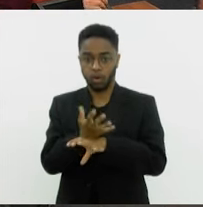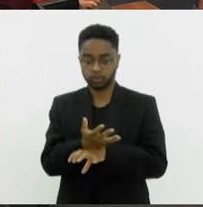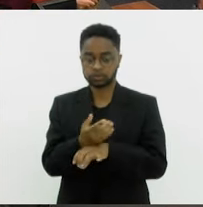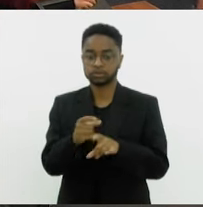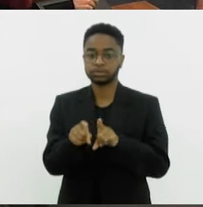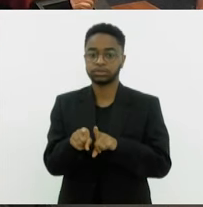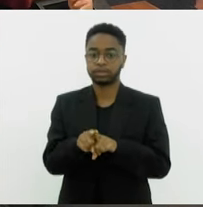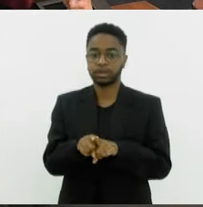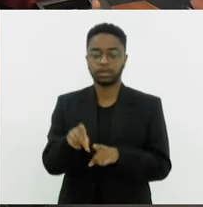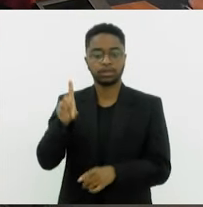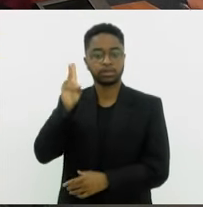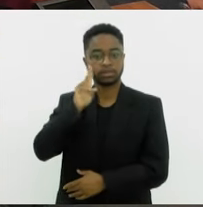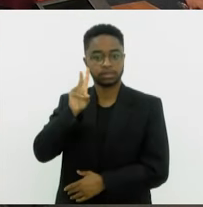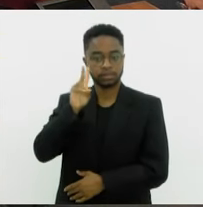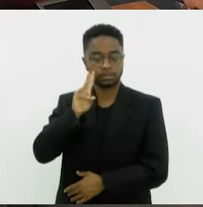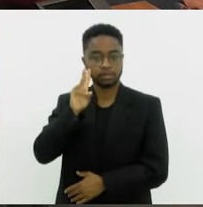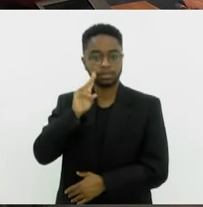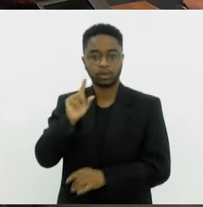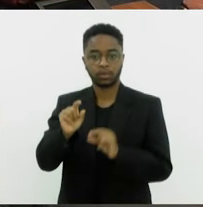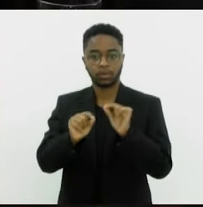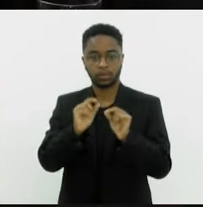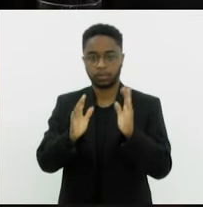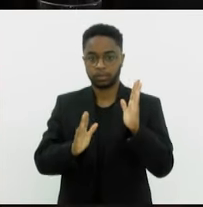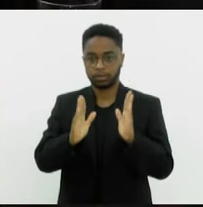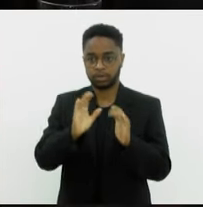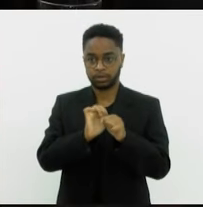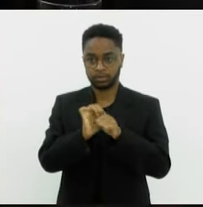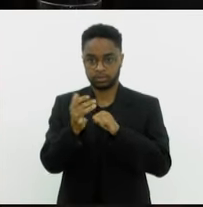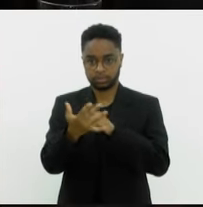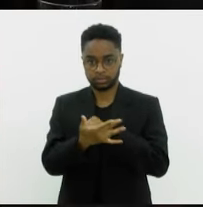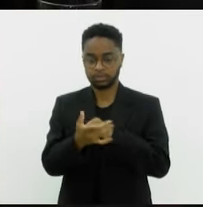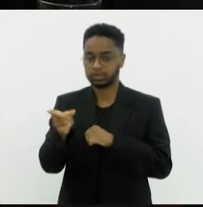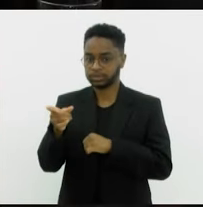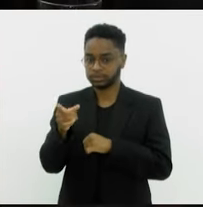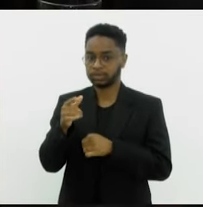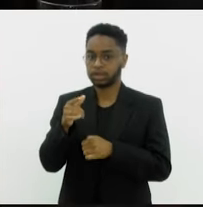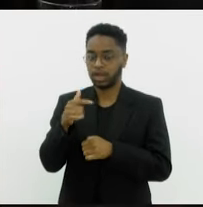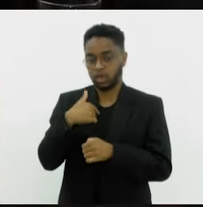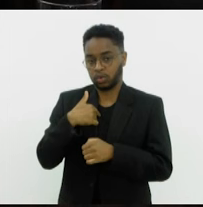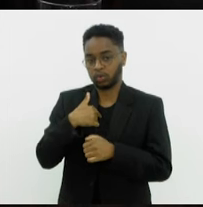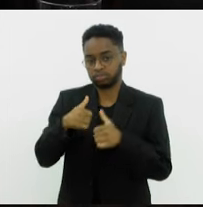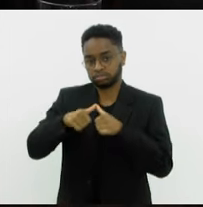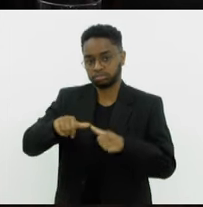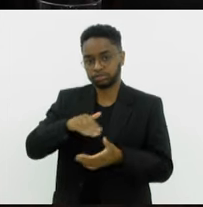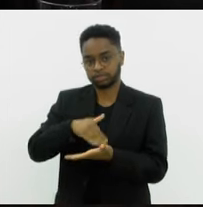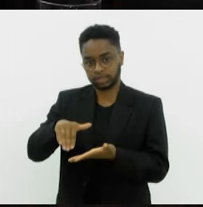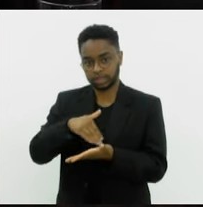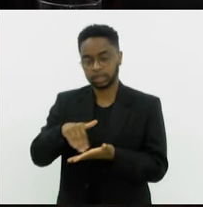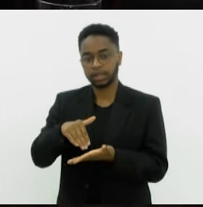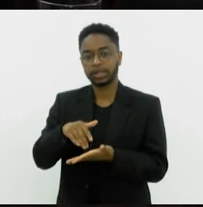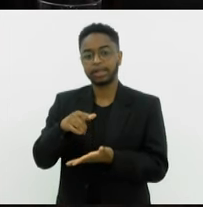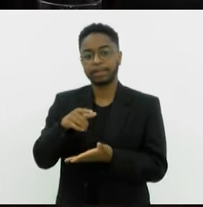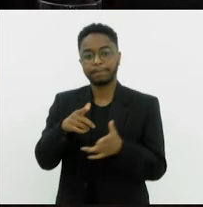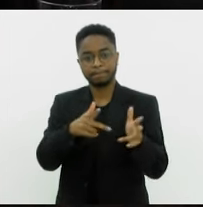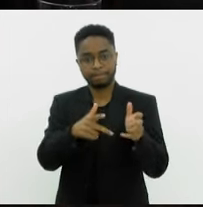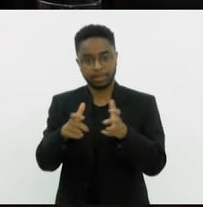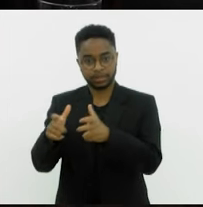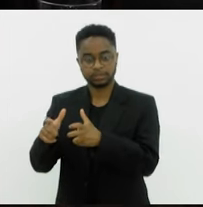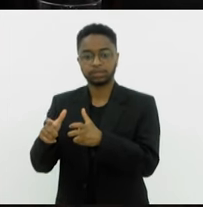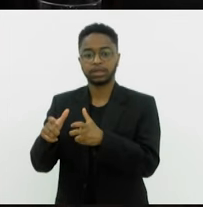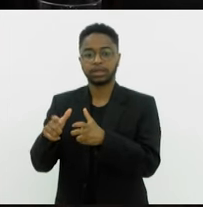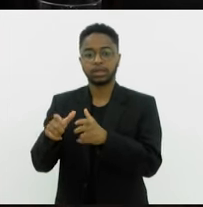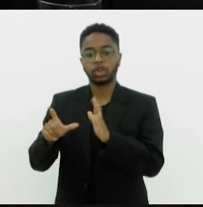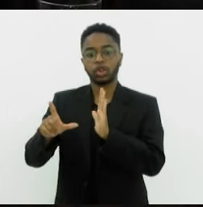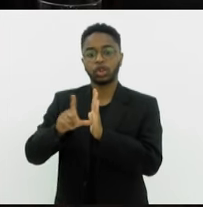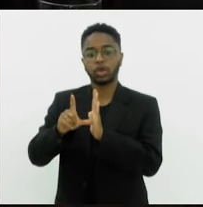lembrando, Renata, que no período da pandemia, estava de secretária, nós vimos vários açougues abrindo